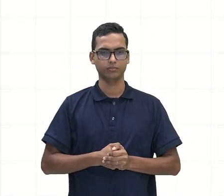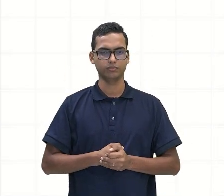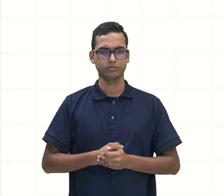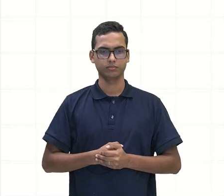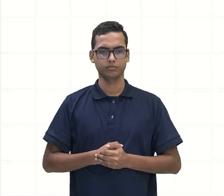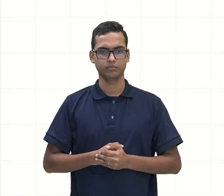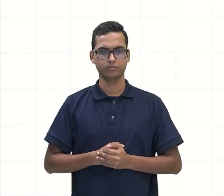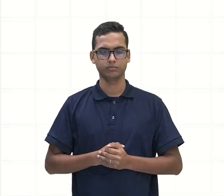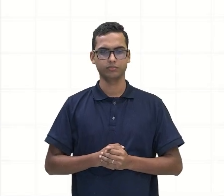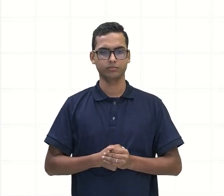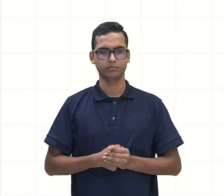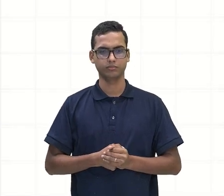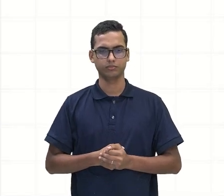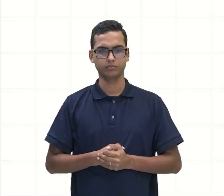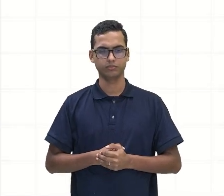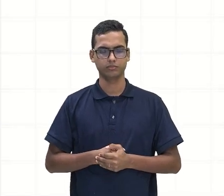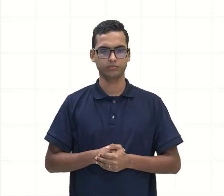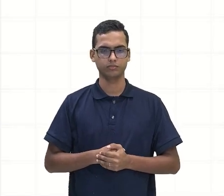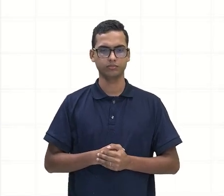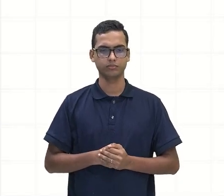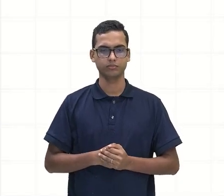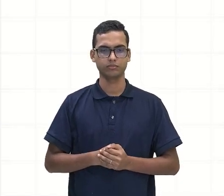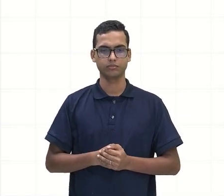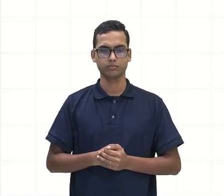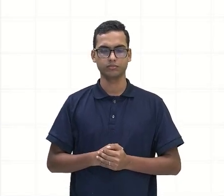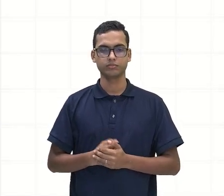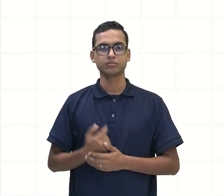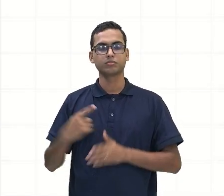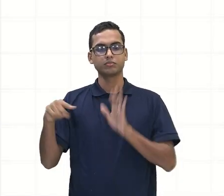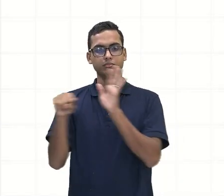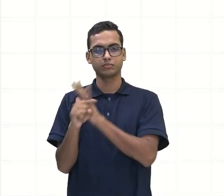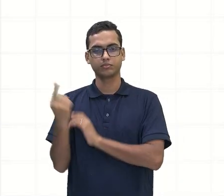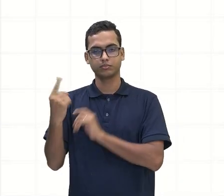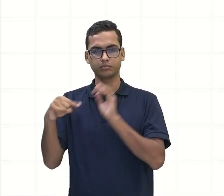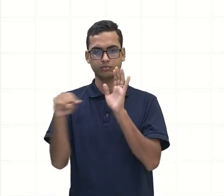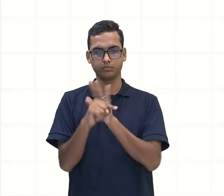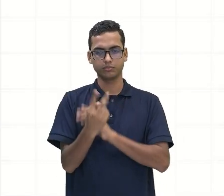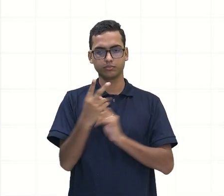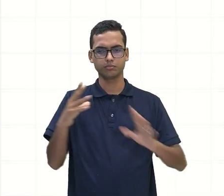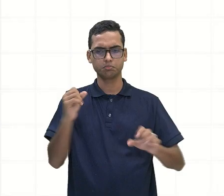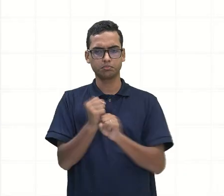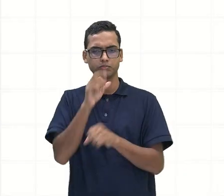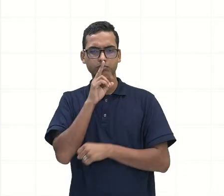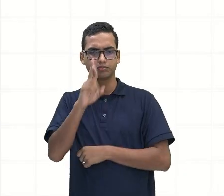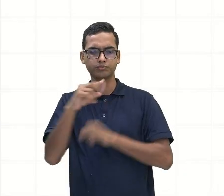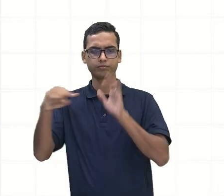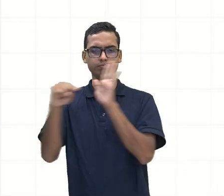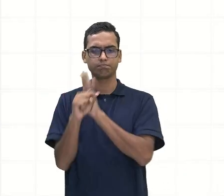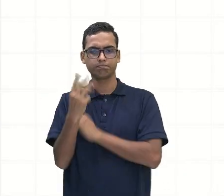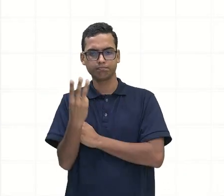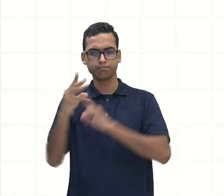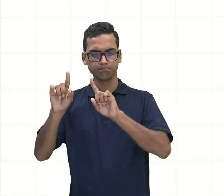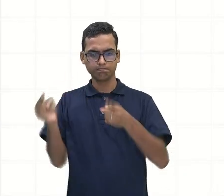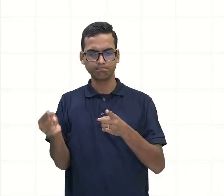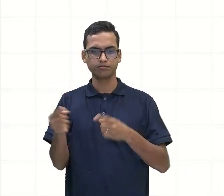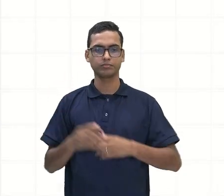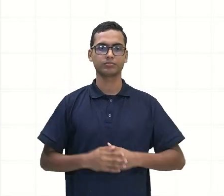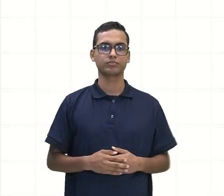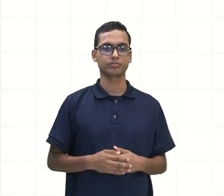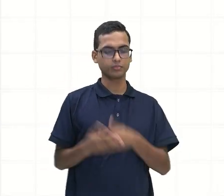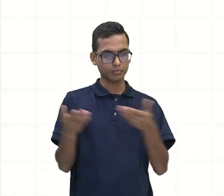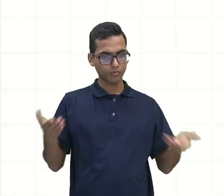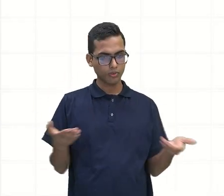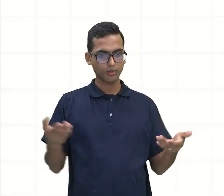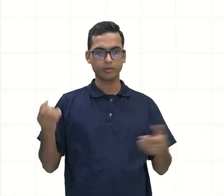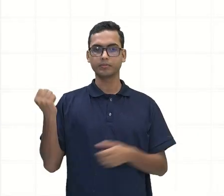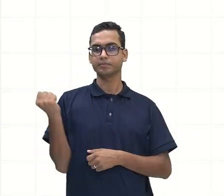3. Muito bem, vamos aqui por partes. 30 mais 12 é